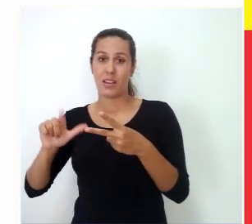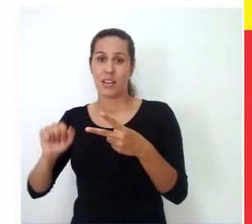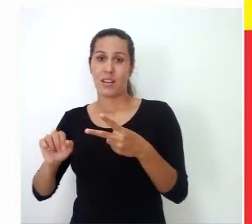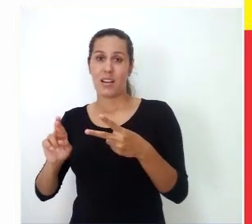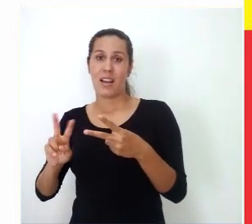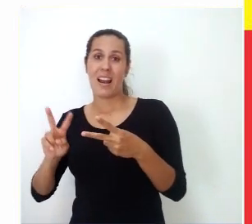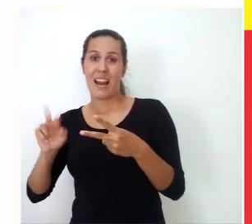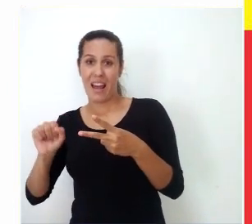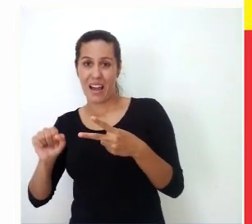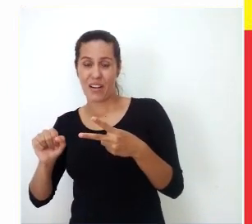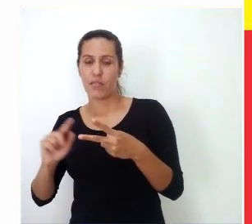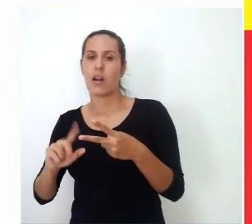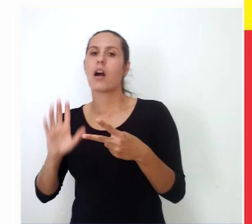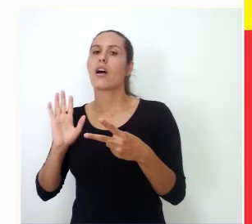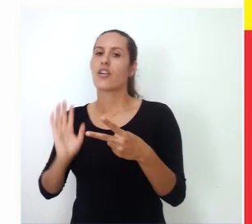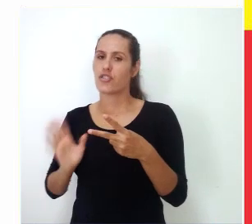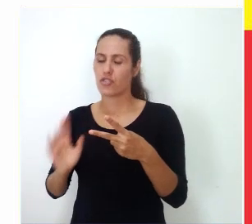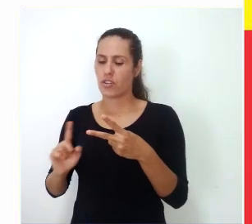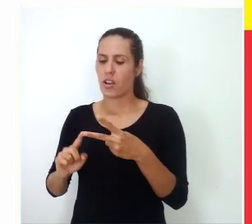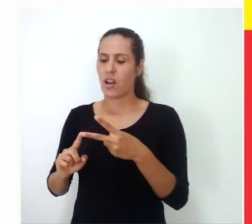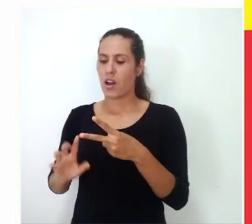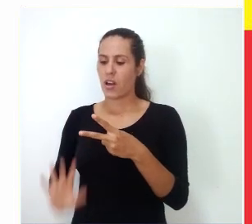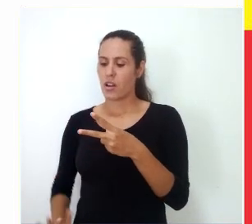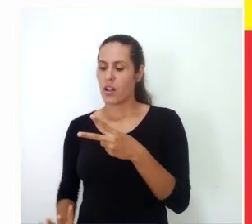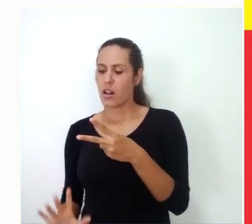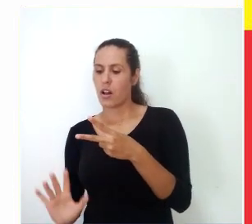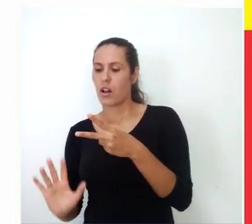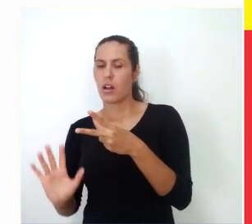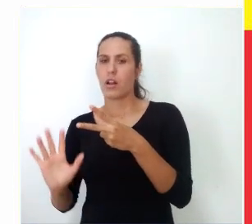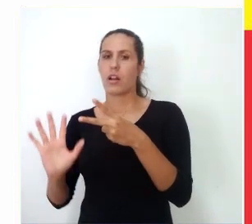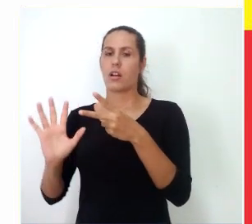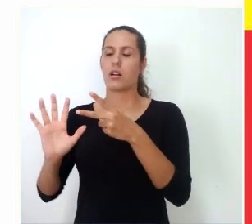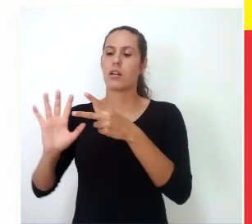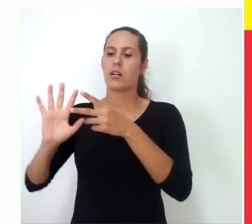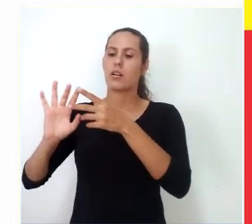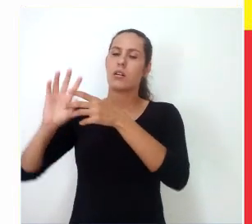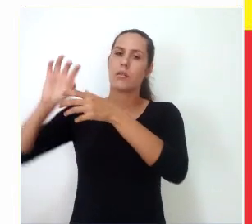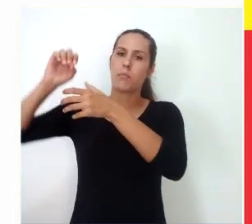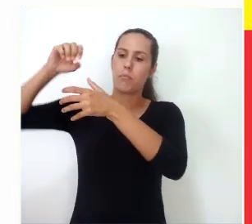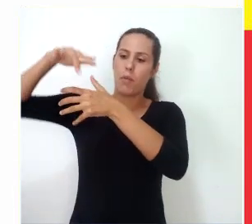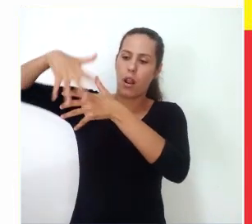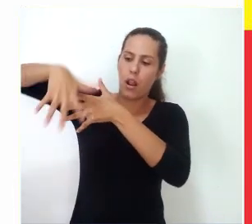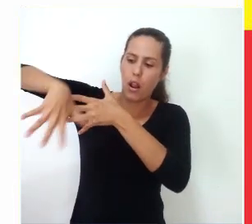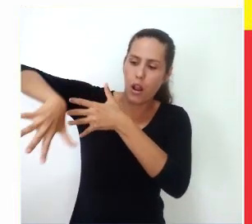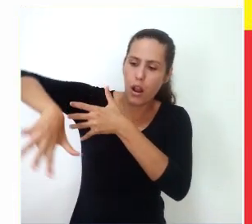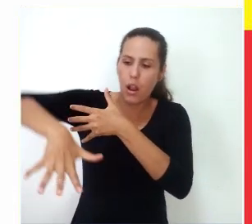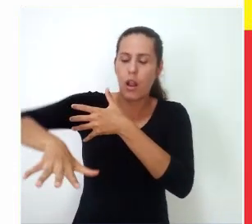magma que surge na superfície terrestre, perto da gente.